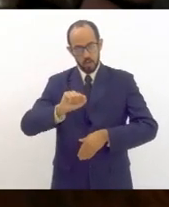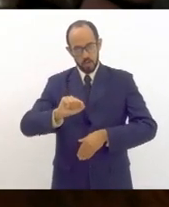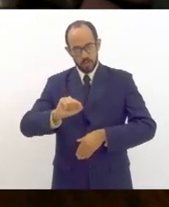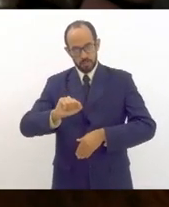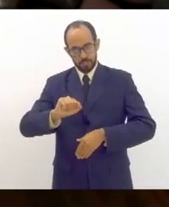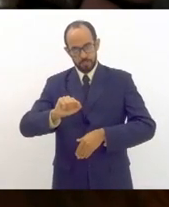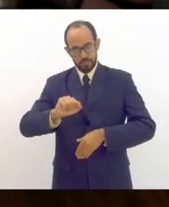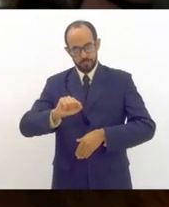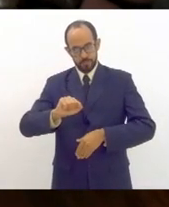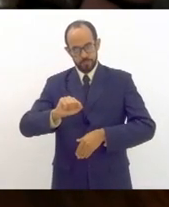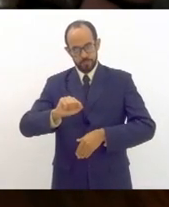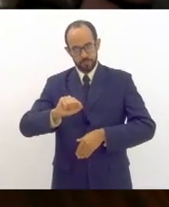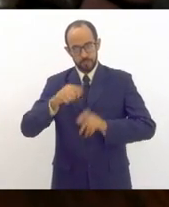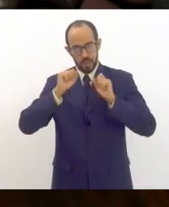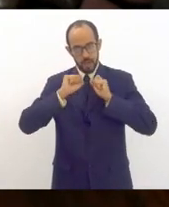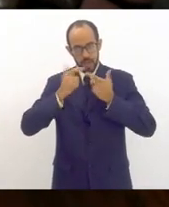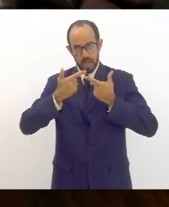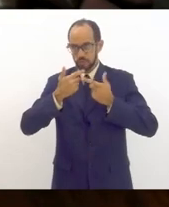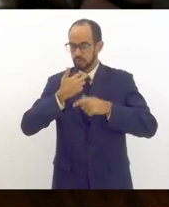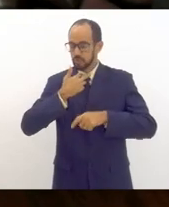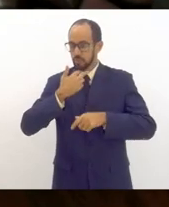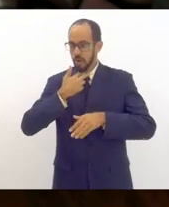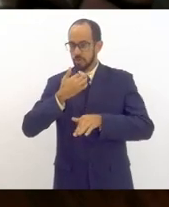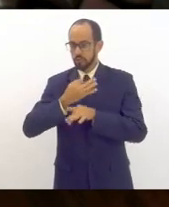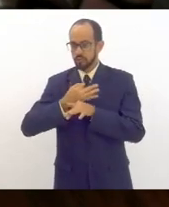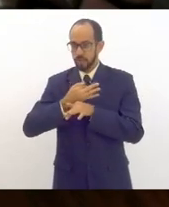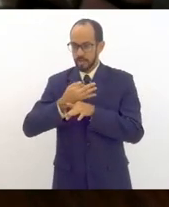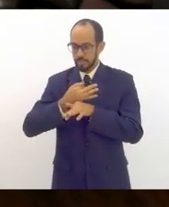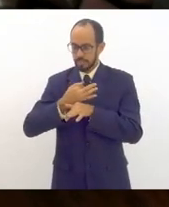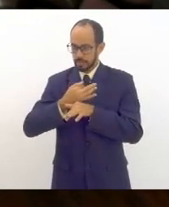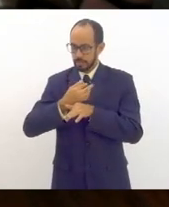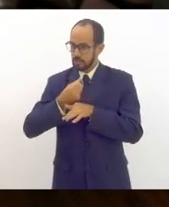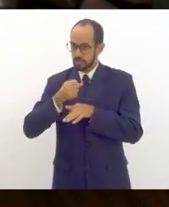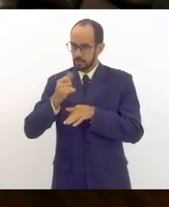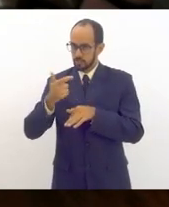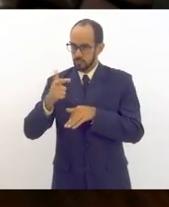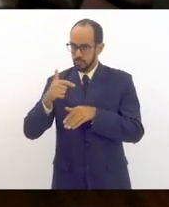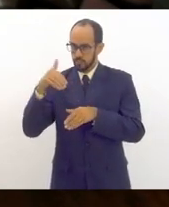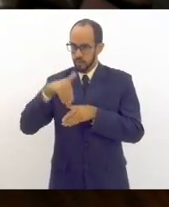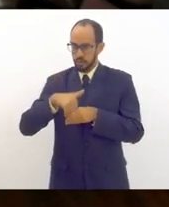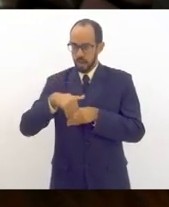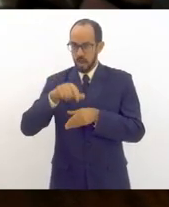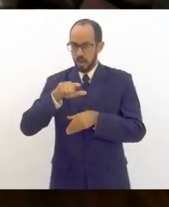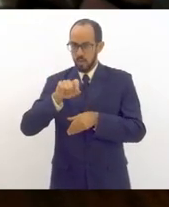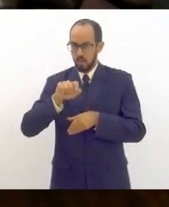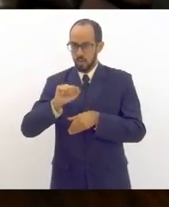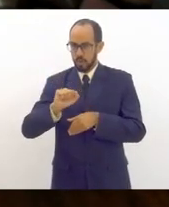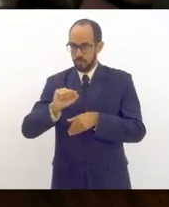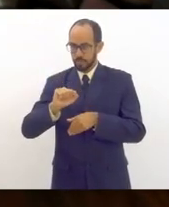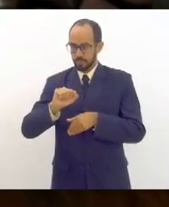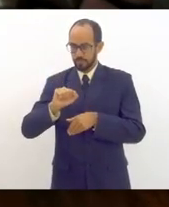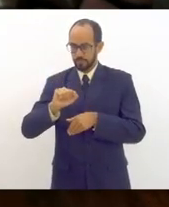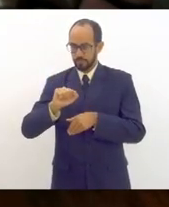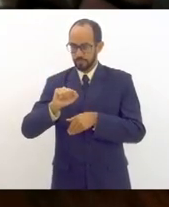que a Assembleia não entra em recesso sem votar a LOA e que